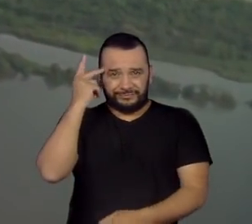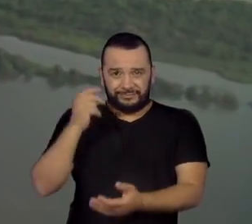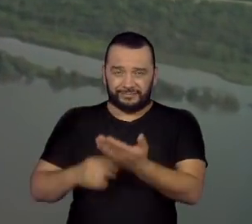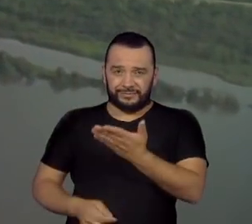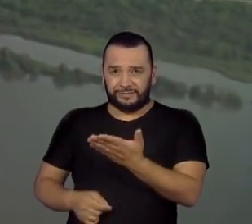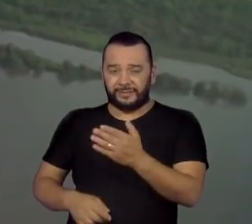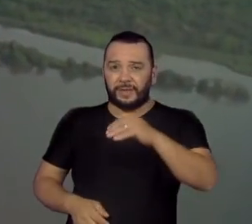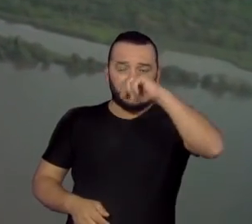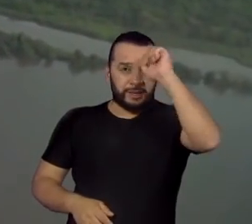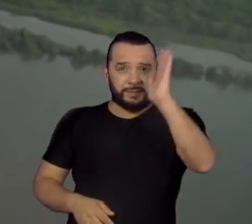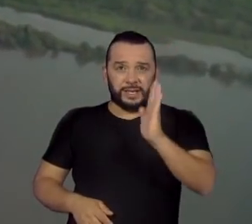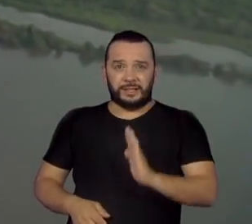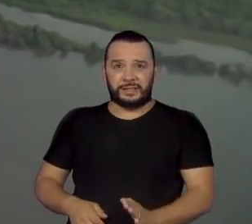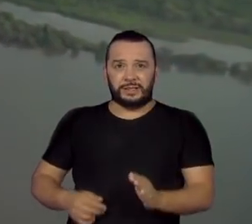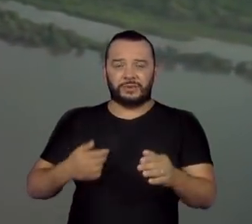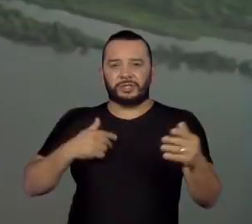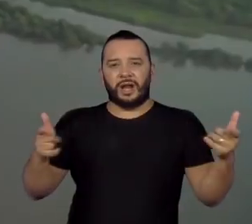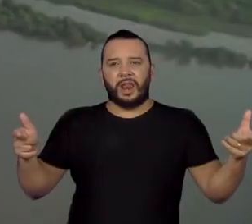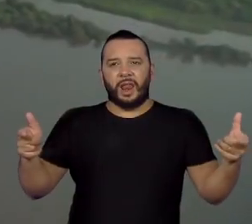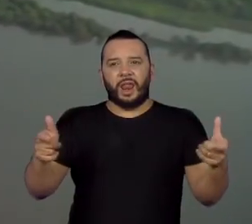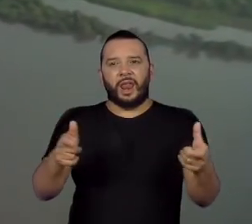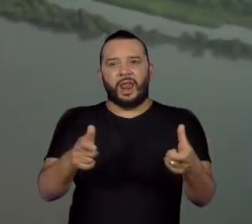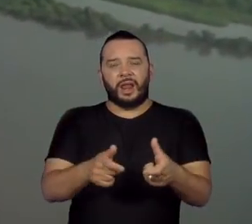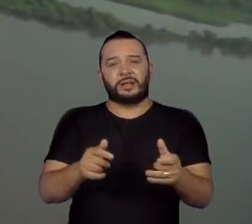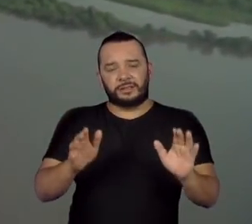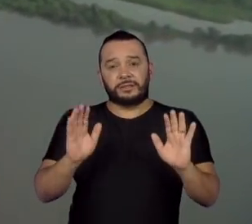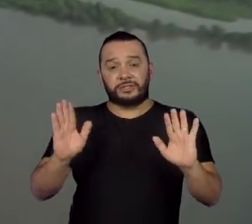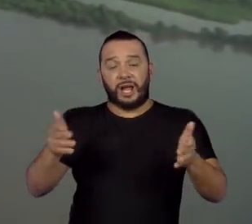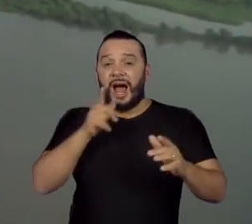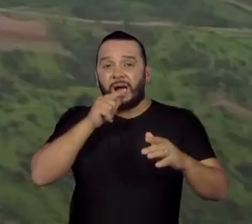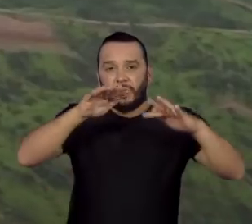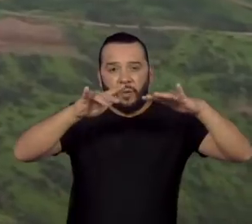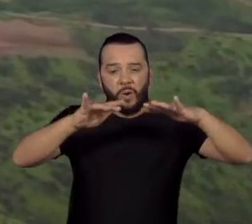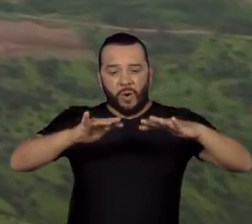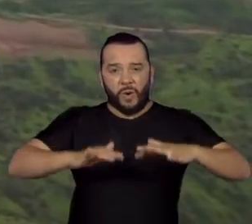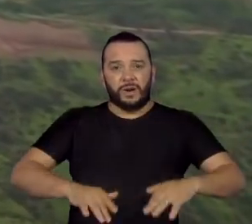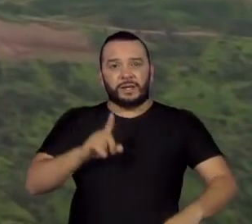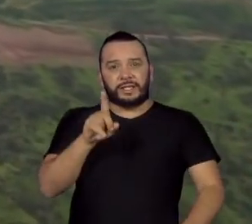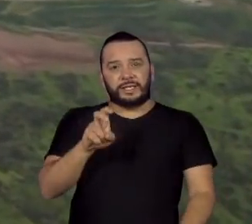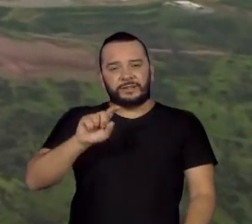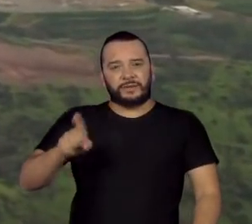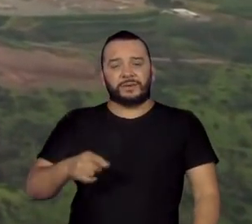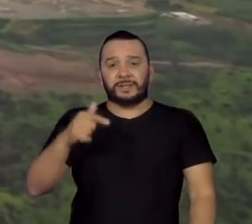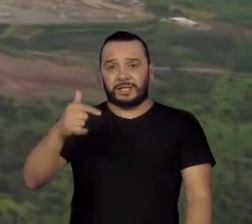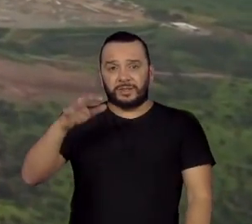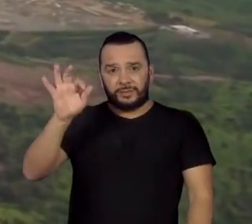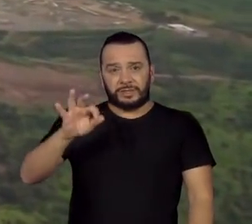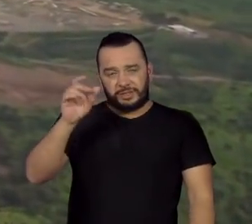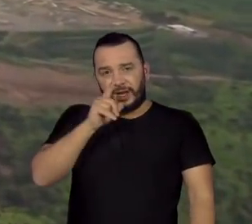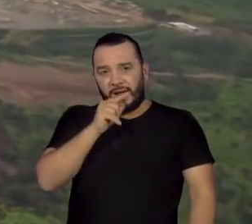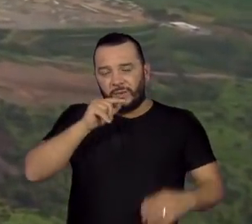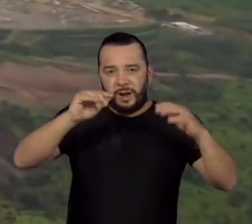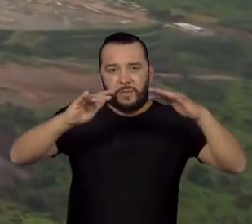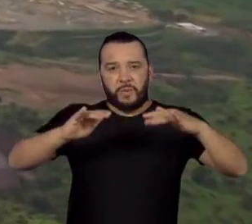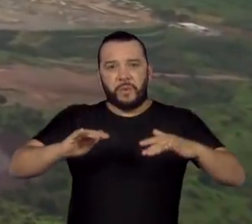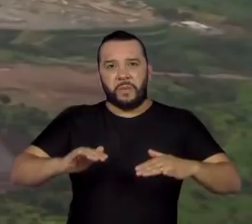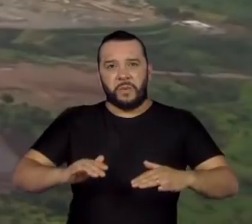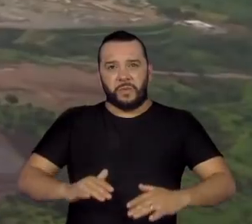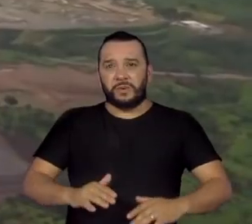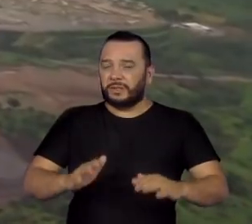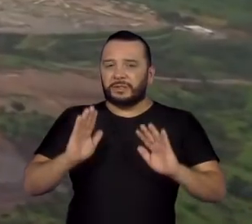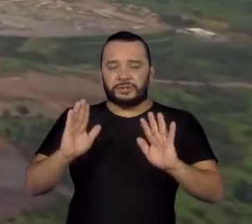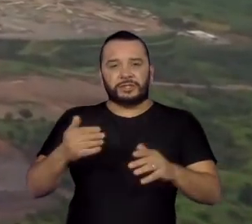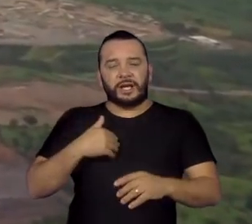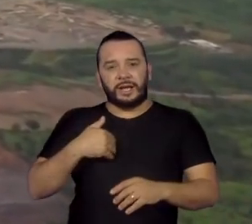O Brasil perdeu 15,7% de água em 30 anos, o equivalente a 3,1 milhões de hectares